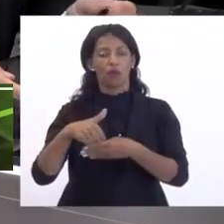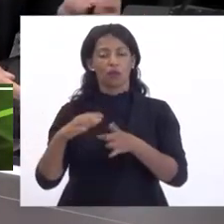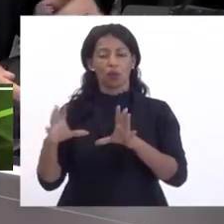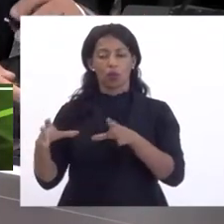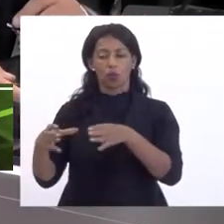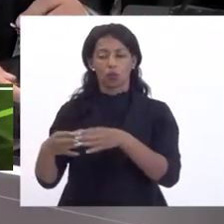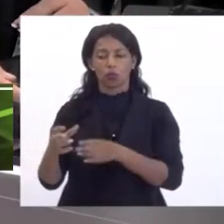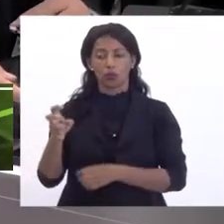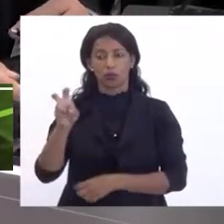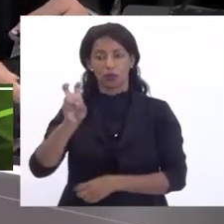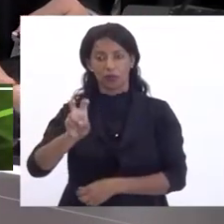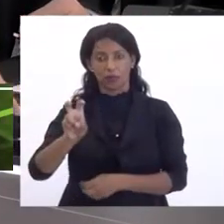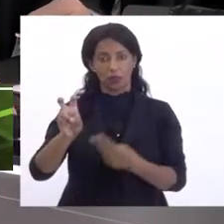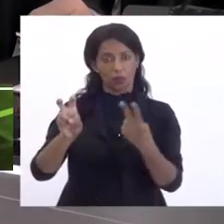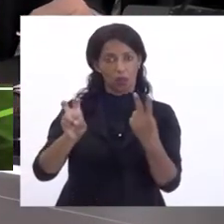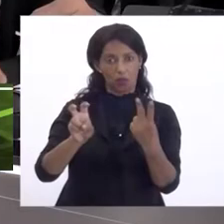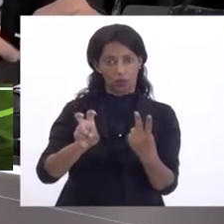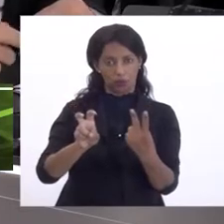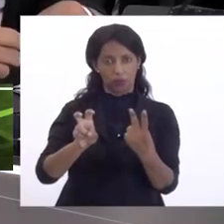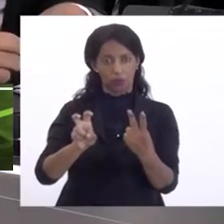Então, 5-2.